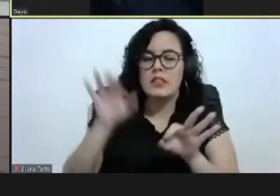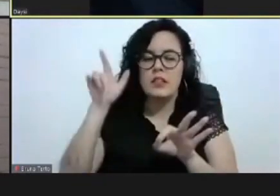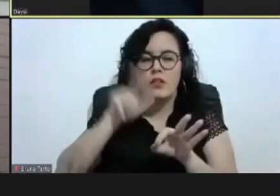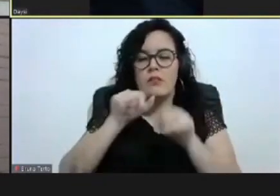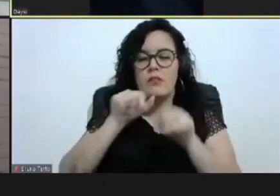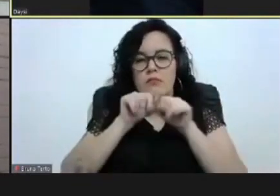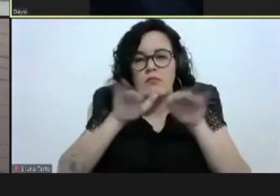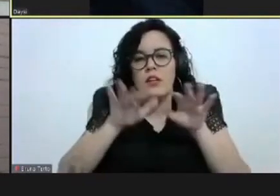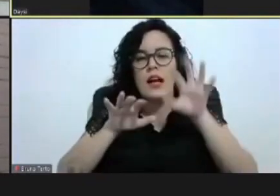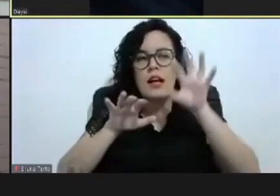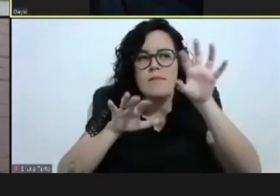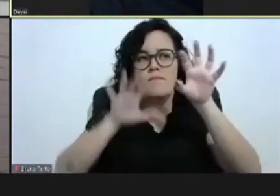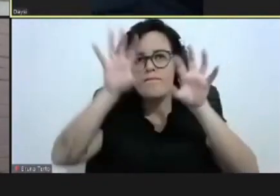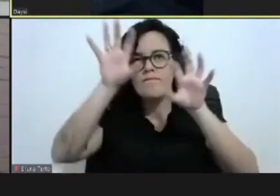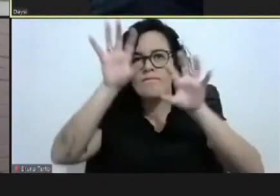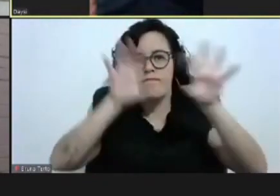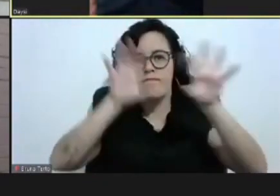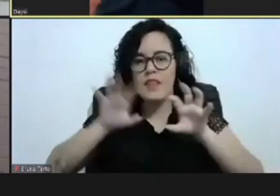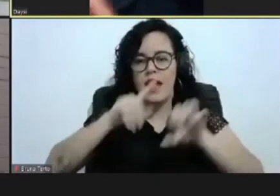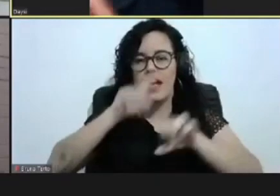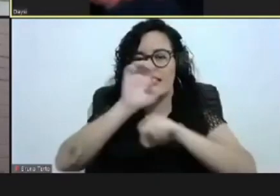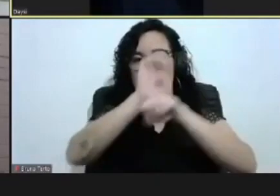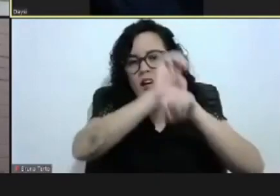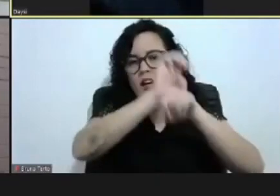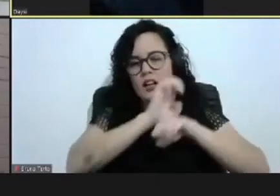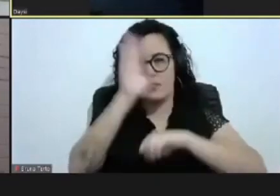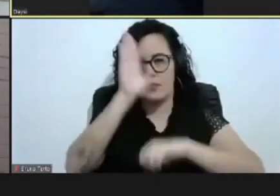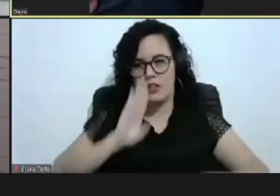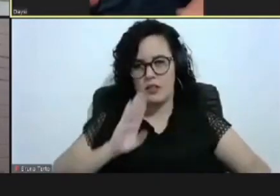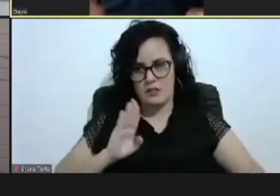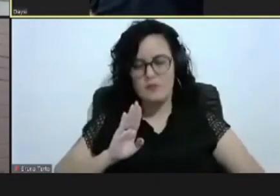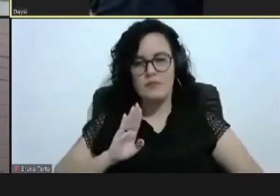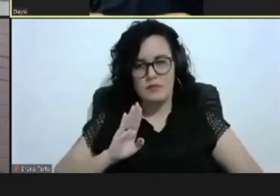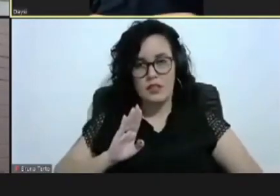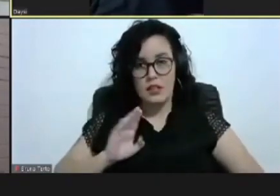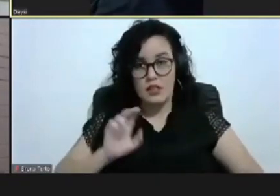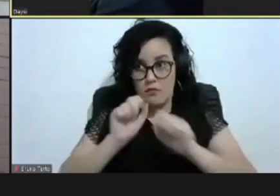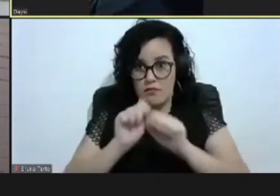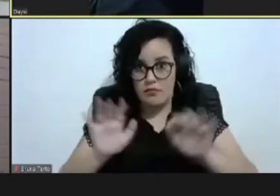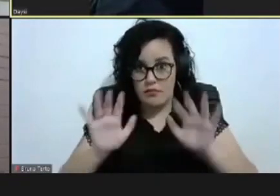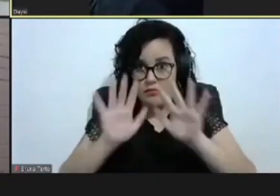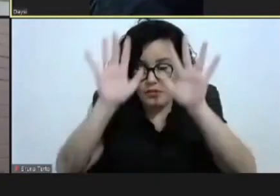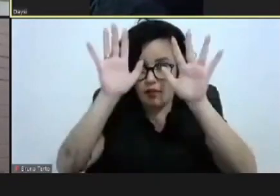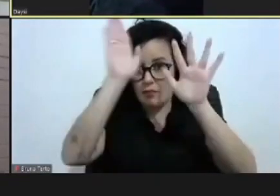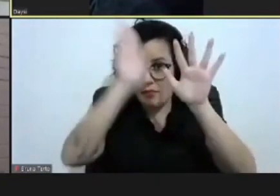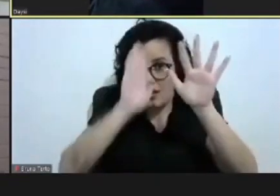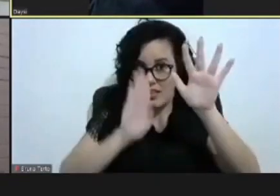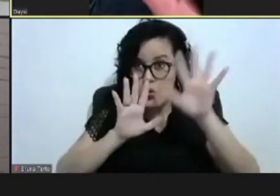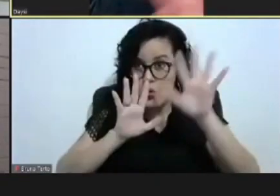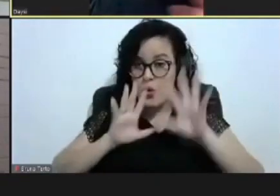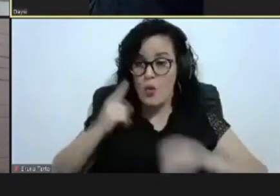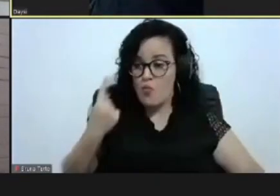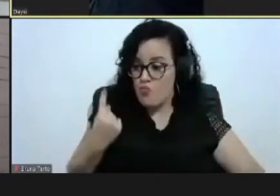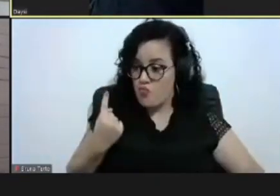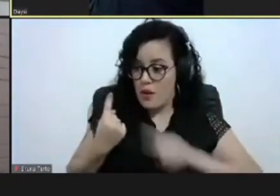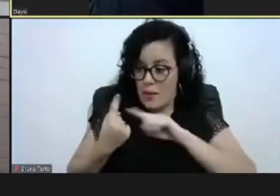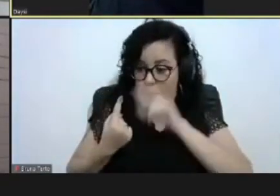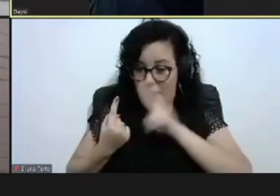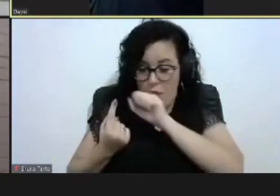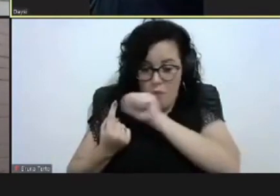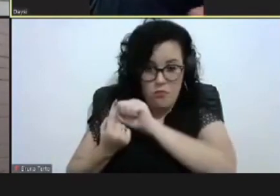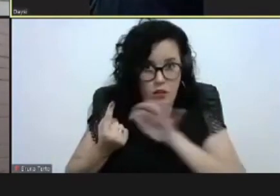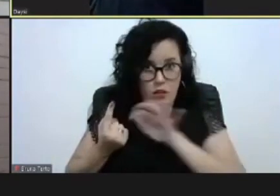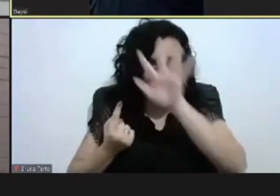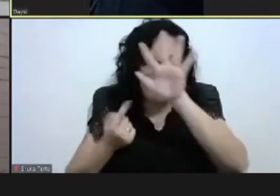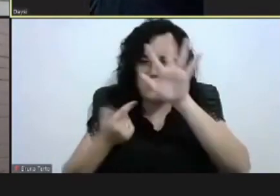em cada região, porque um distribuidor em âmbito nacional, no Brasil, não tem mais. Acabou, com